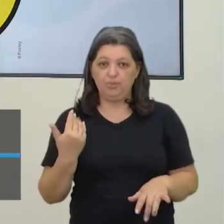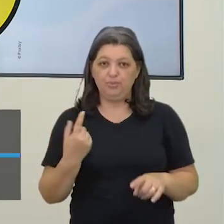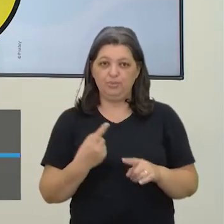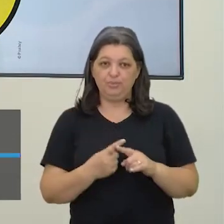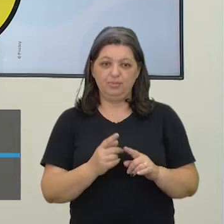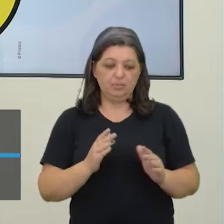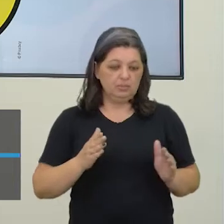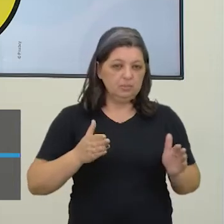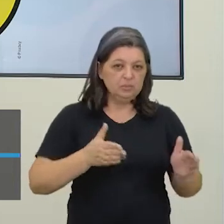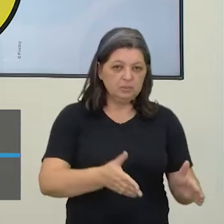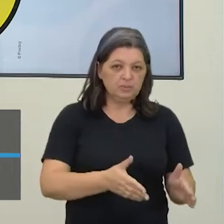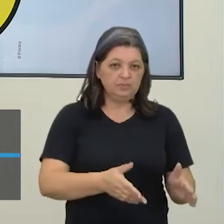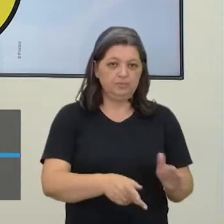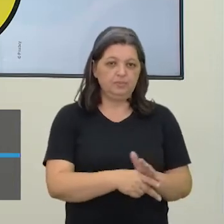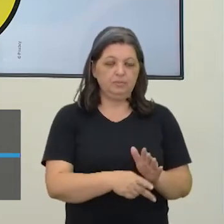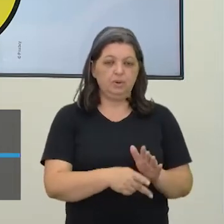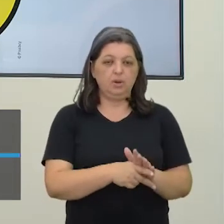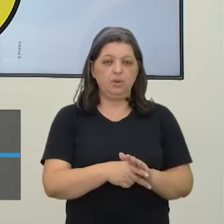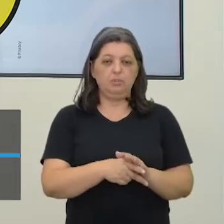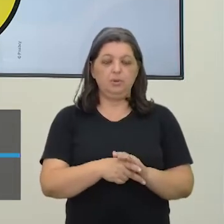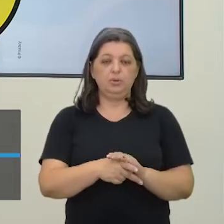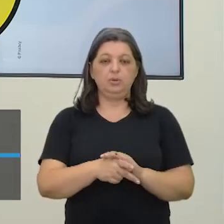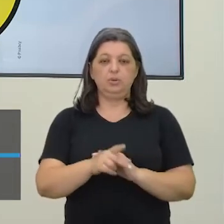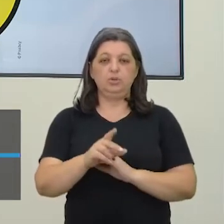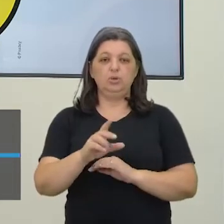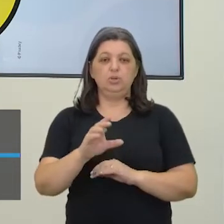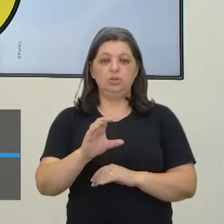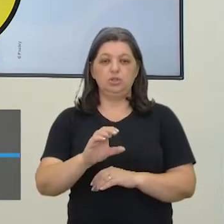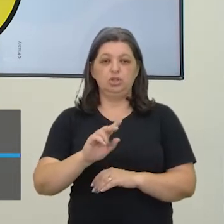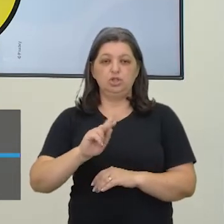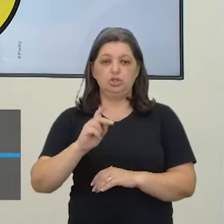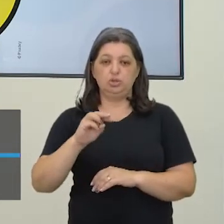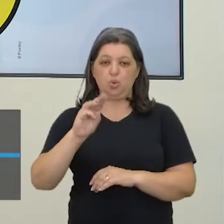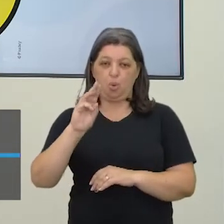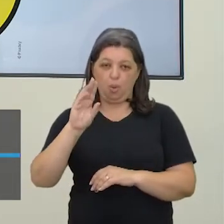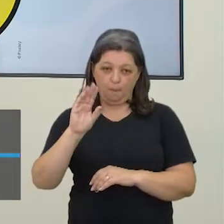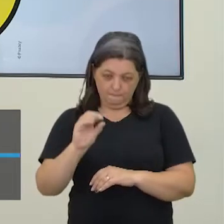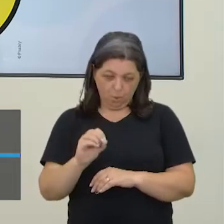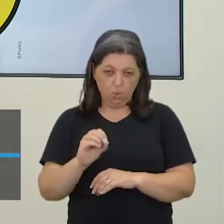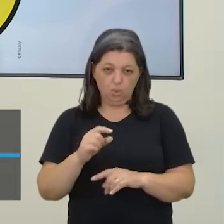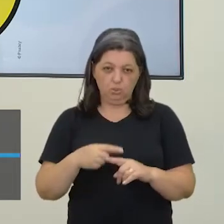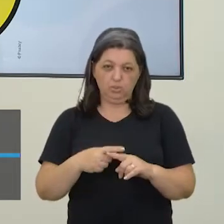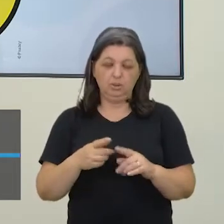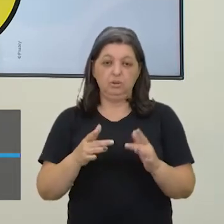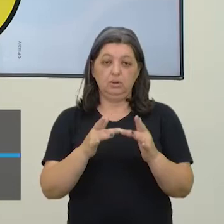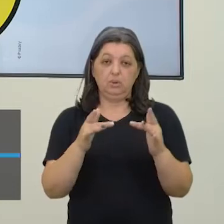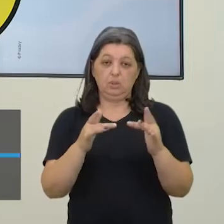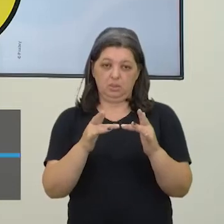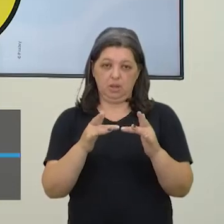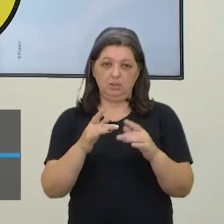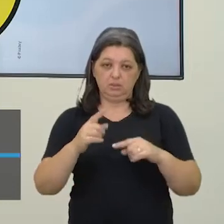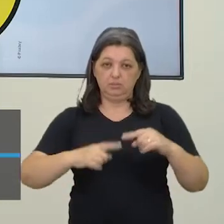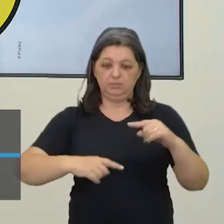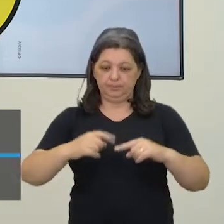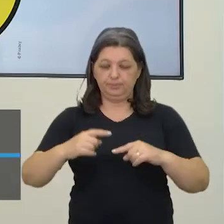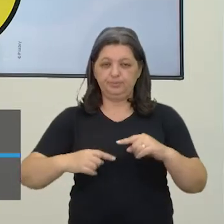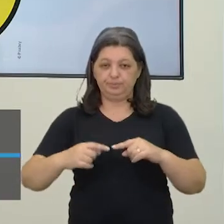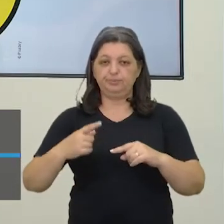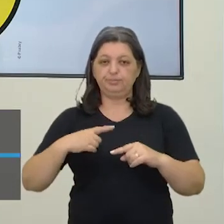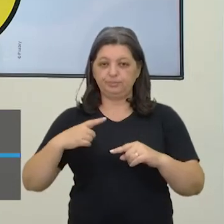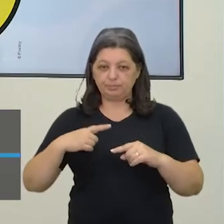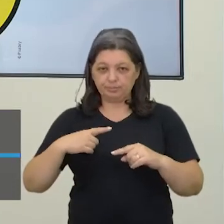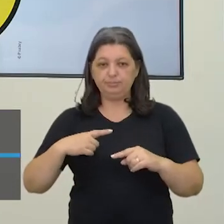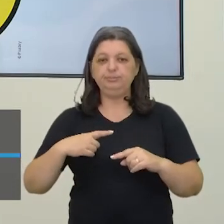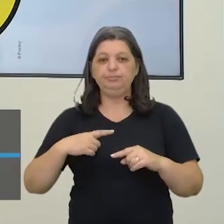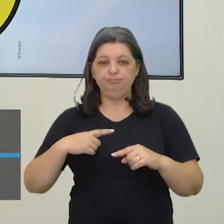num caixão de chumbo, porque todo mundo que tinha contato com aquele material teve algum impacto